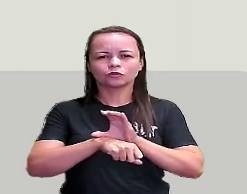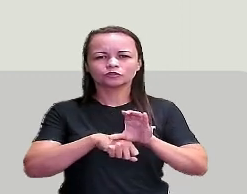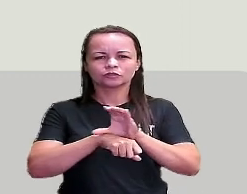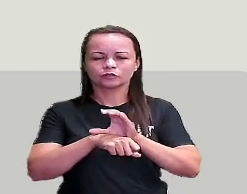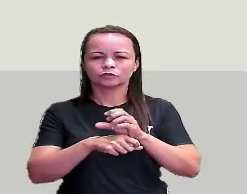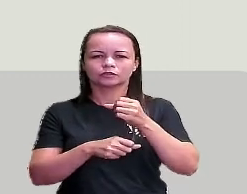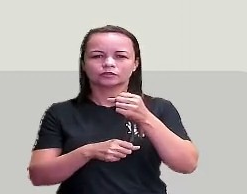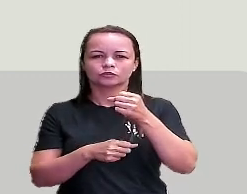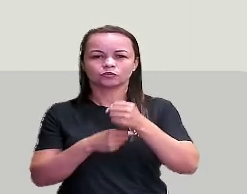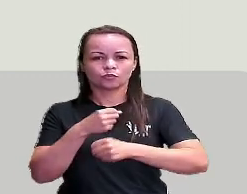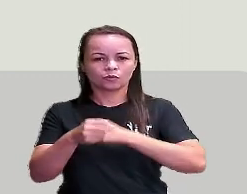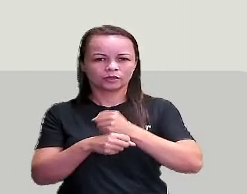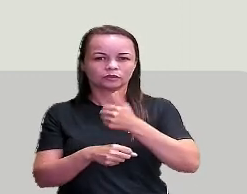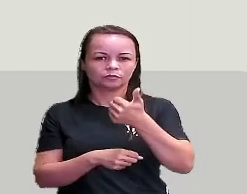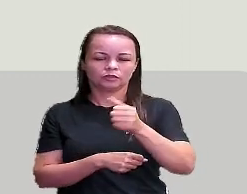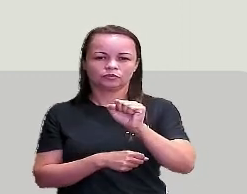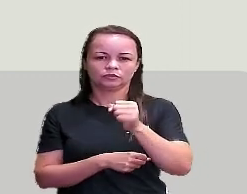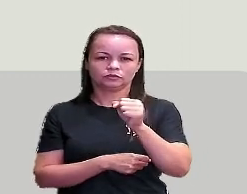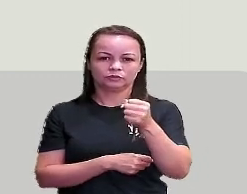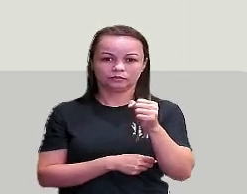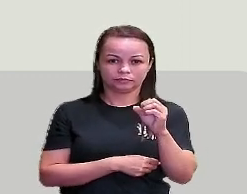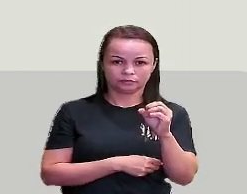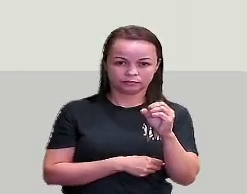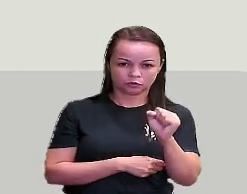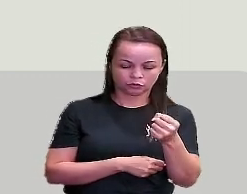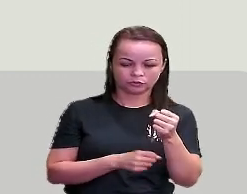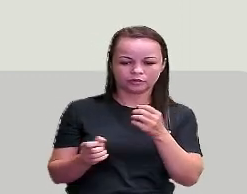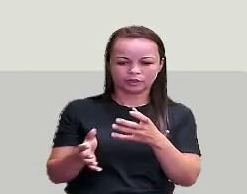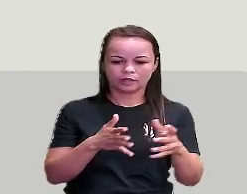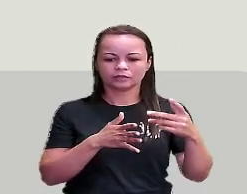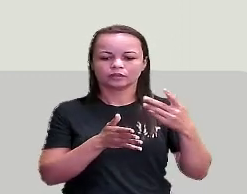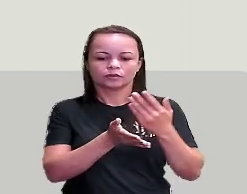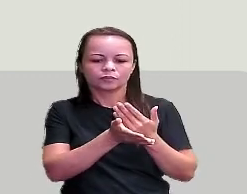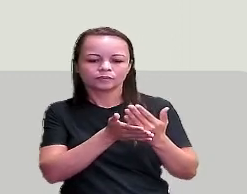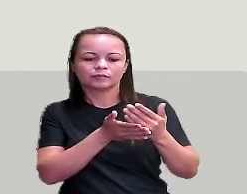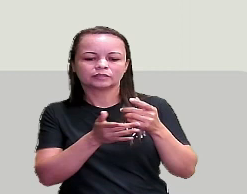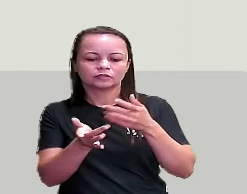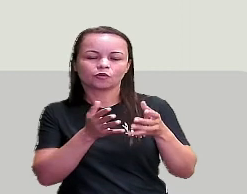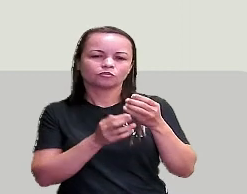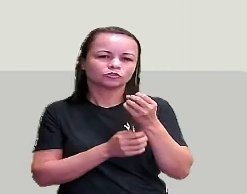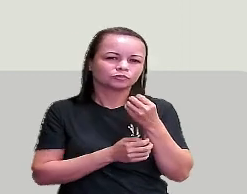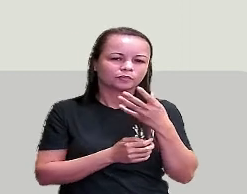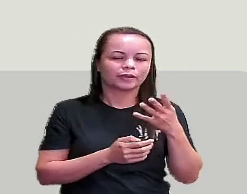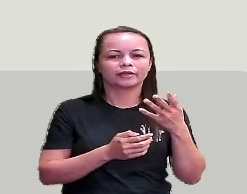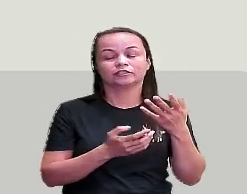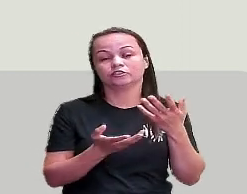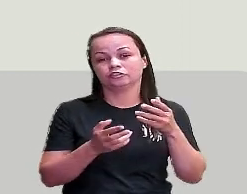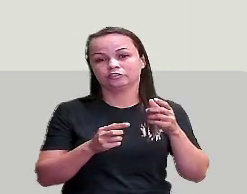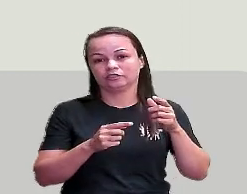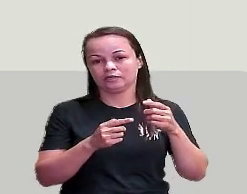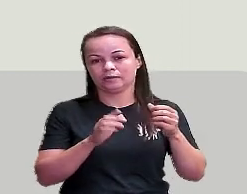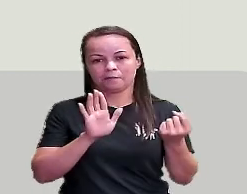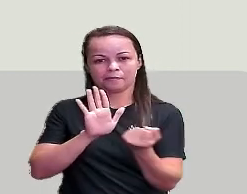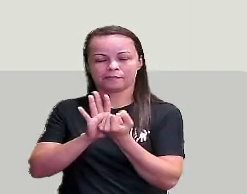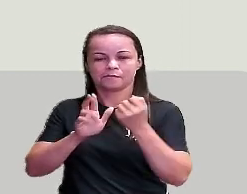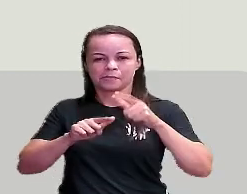1988 define o patrimônio cultural como os bens de natureza material e imaterial,